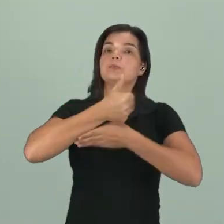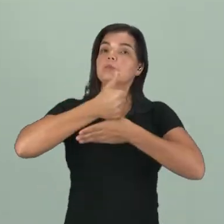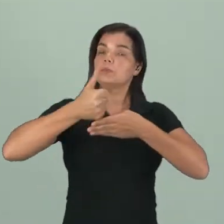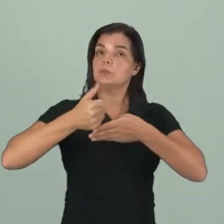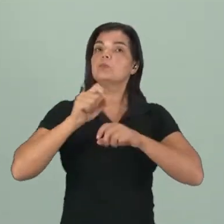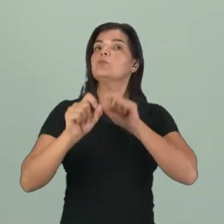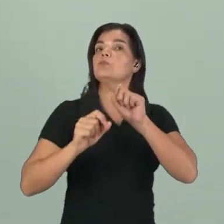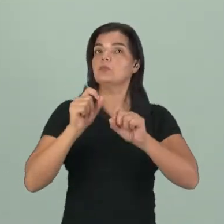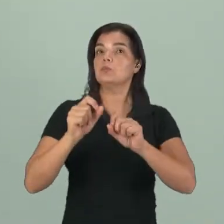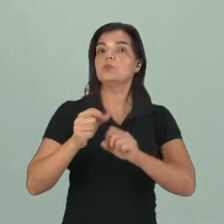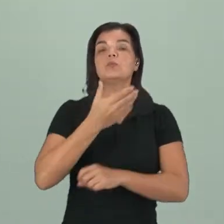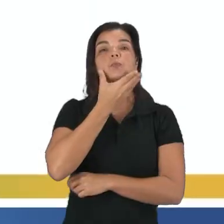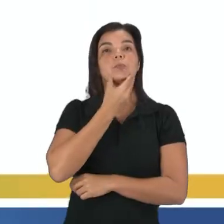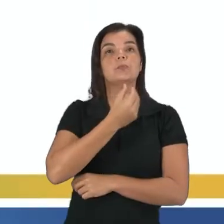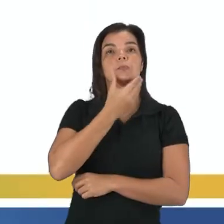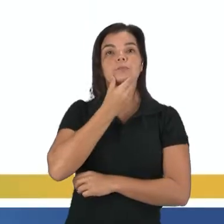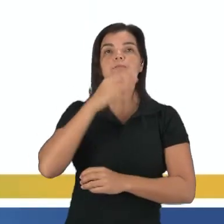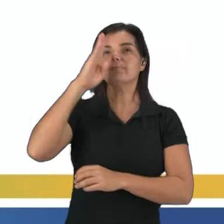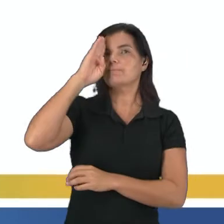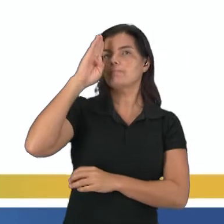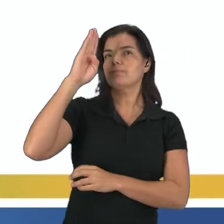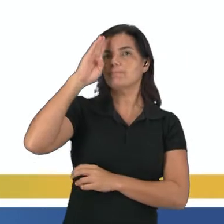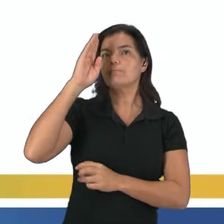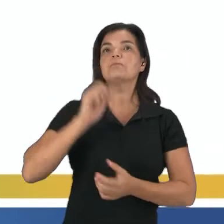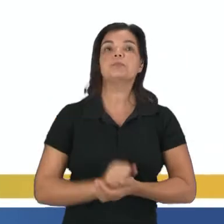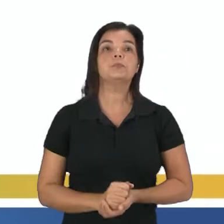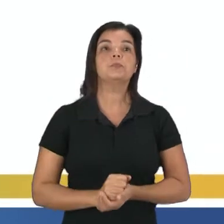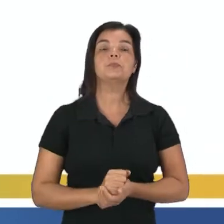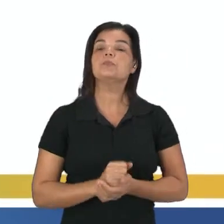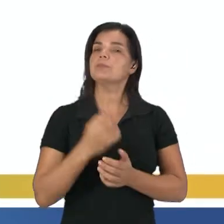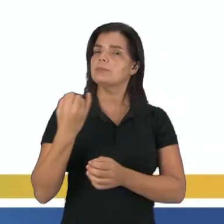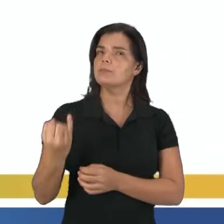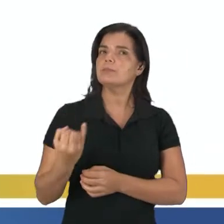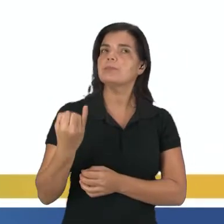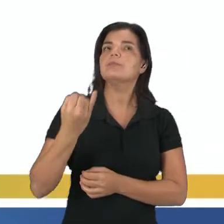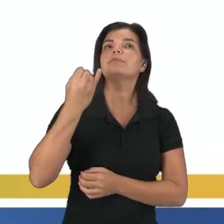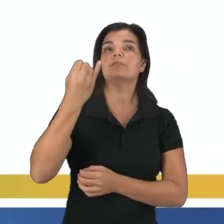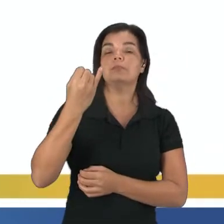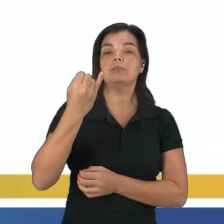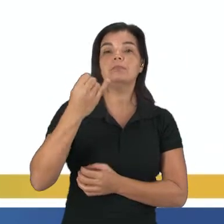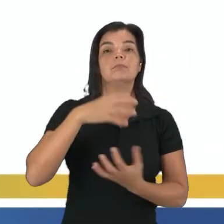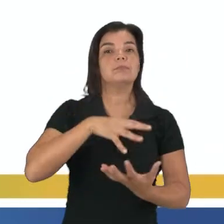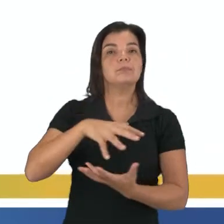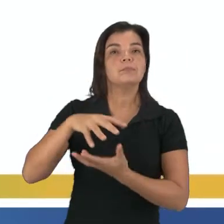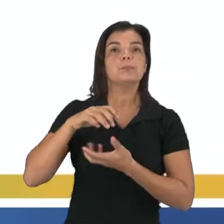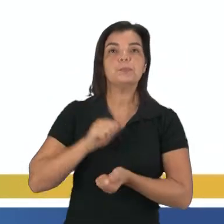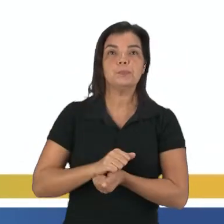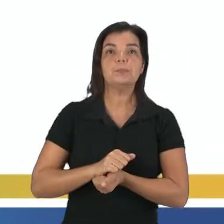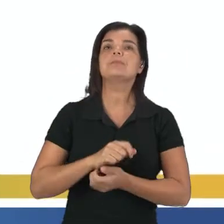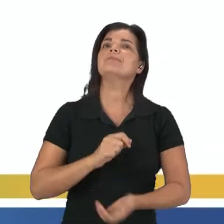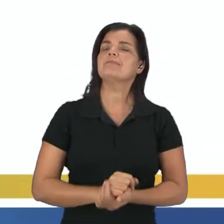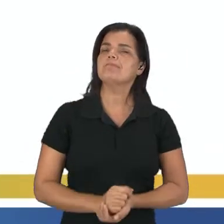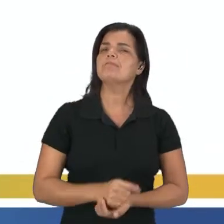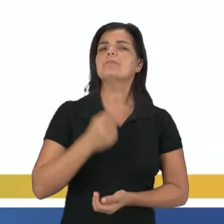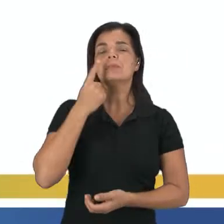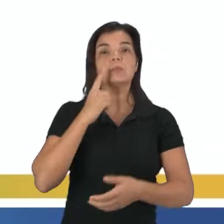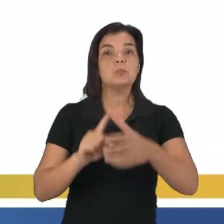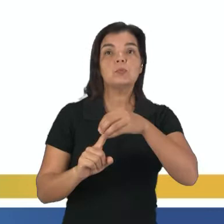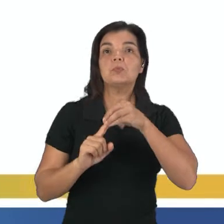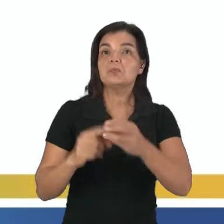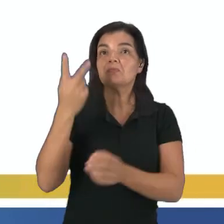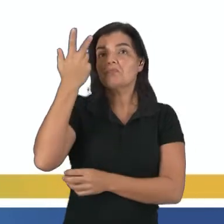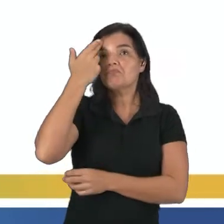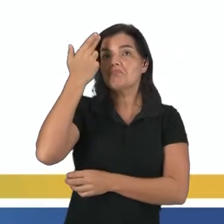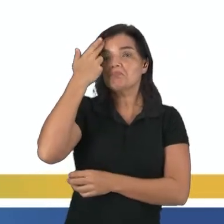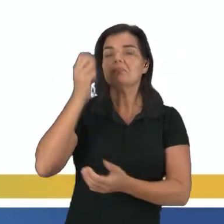que coloca os homens como os principais, numa escala de importância no centro do mundo. É uma perspectiva comum